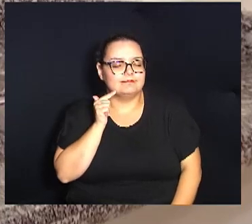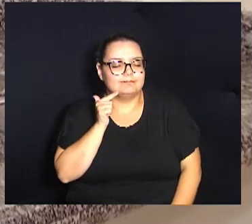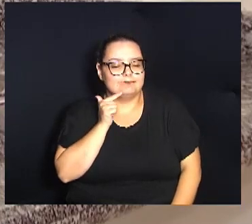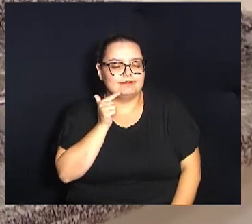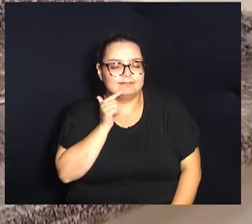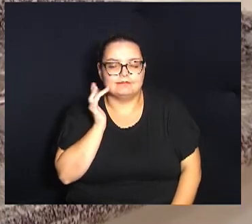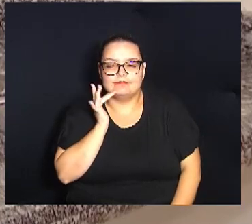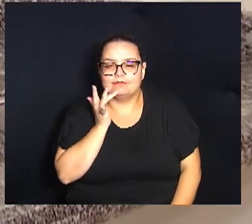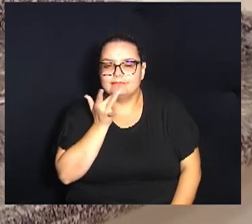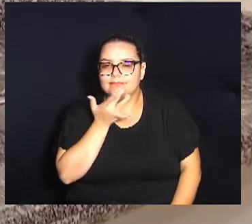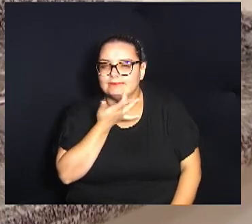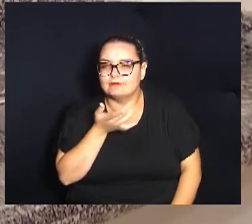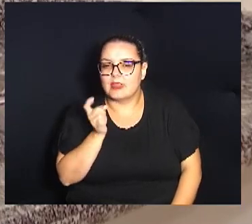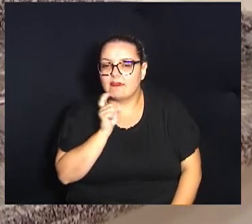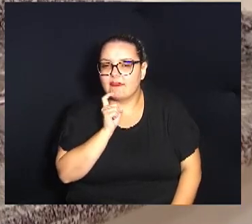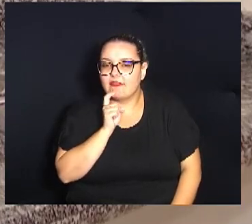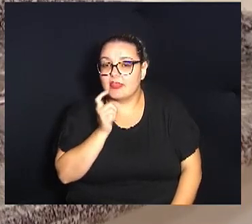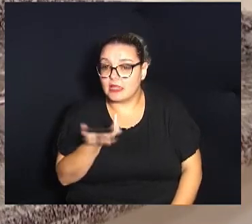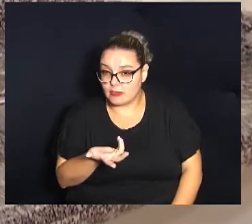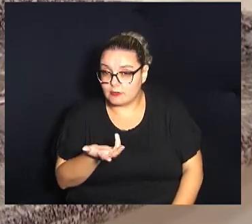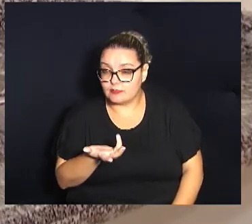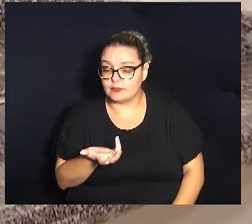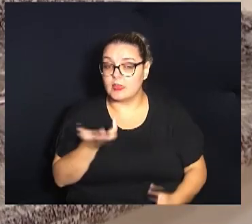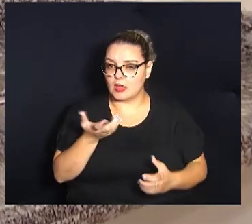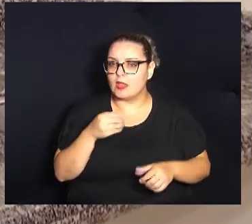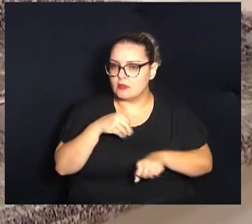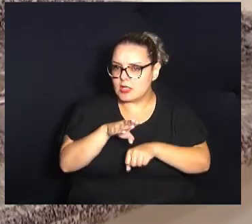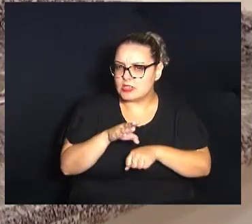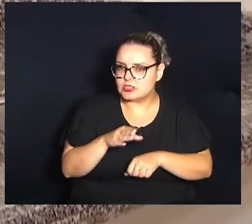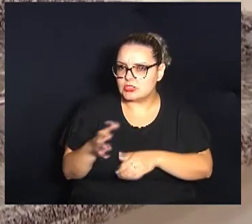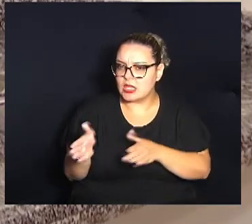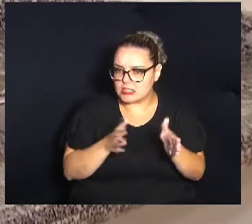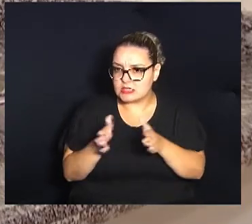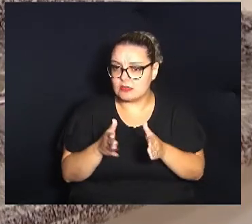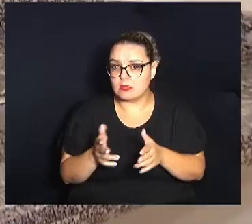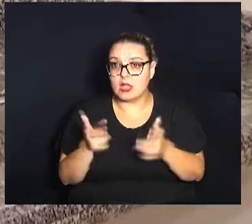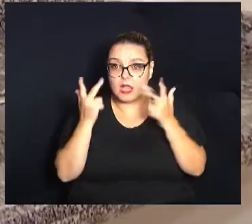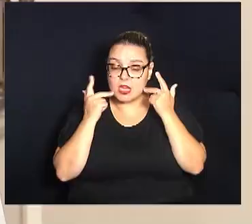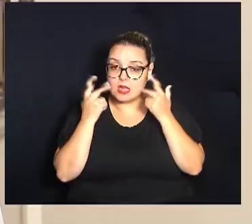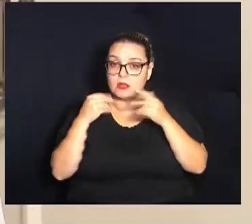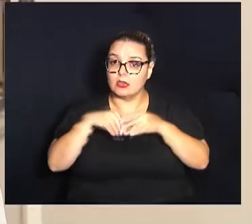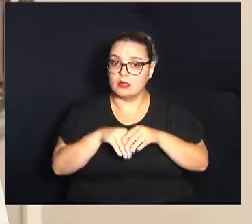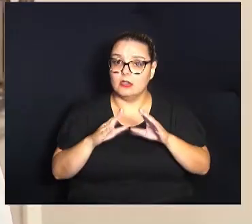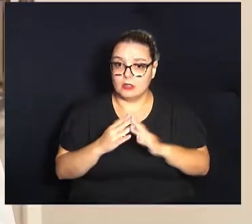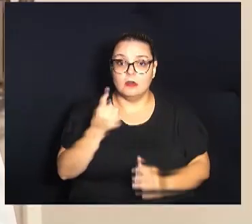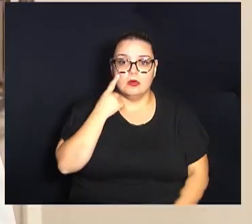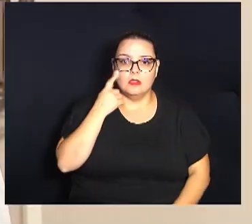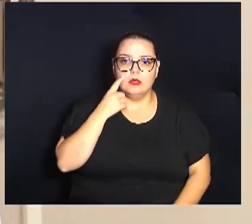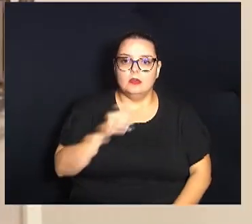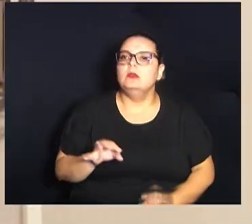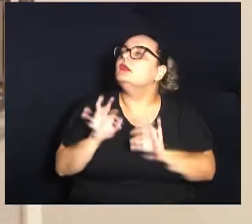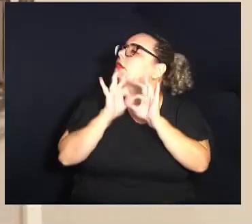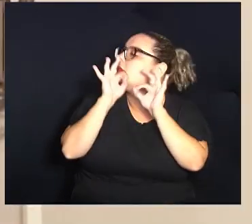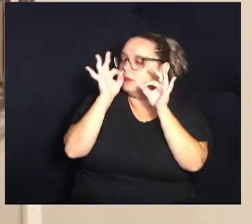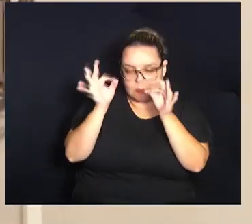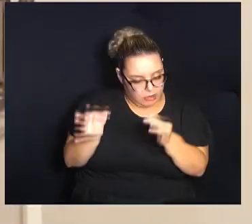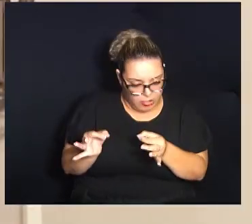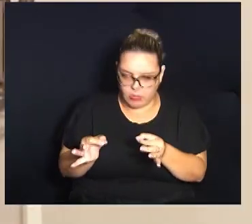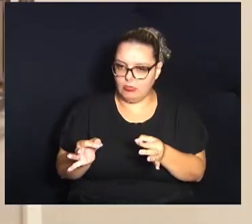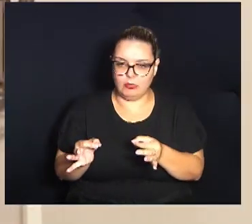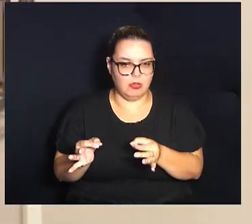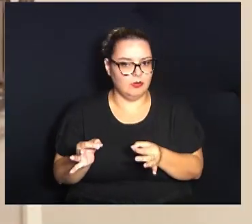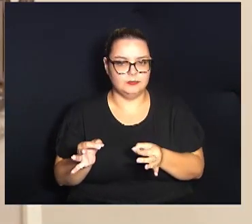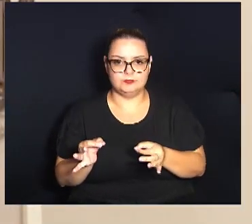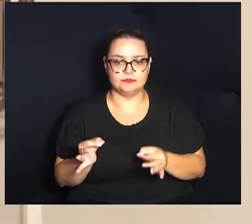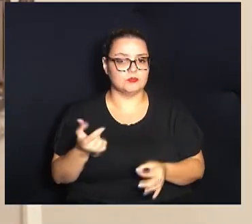temos vivido? Você quer uma dica acessível, caseira e natural? Olha só! É bem simples, né? Mesmo que você não tenha